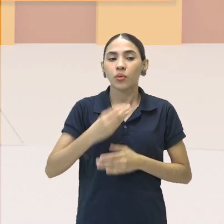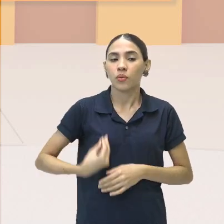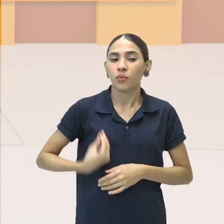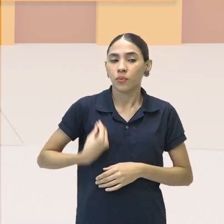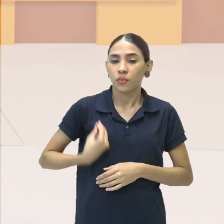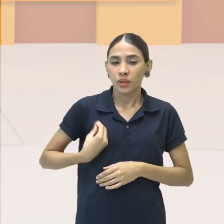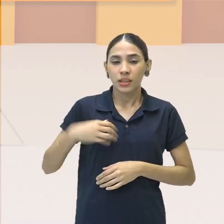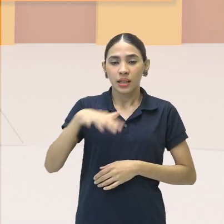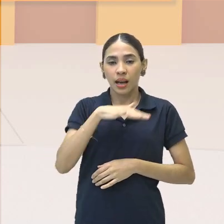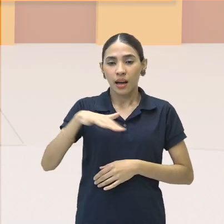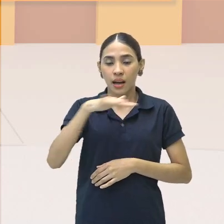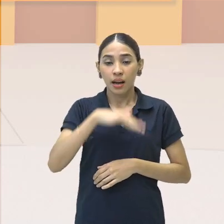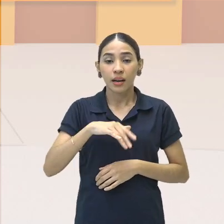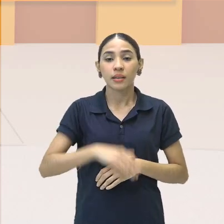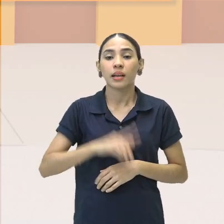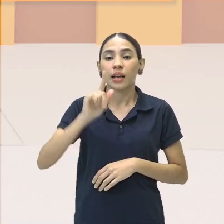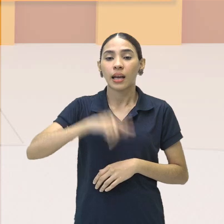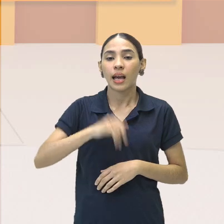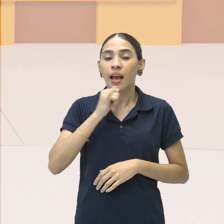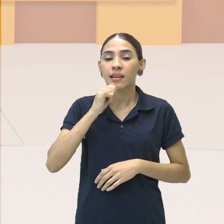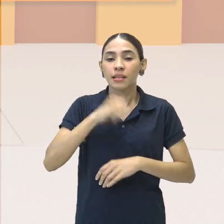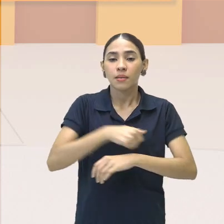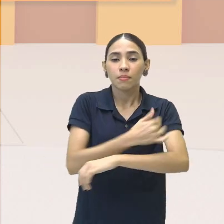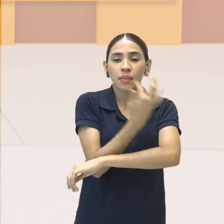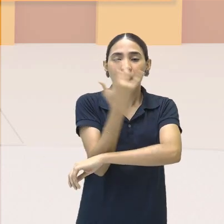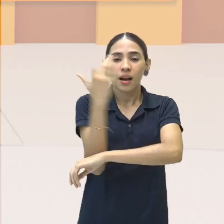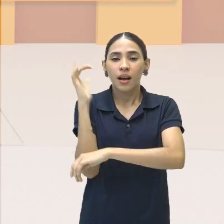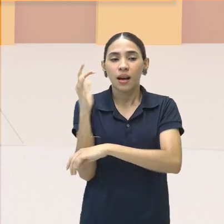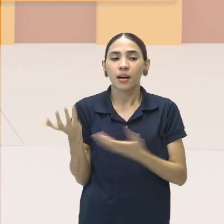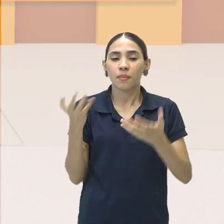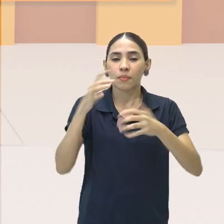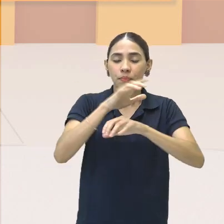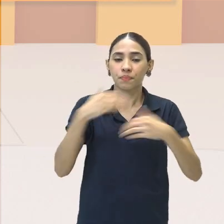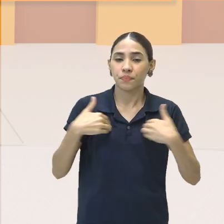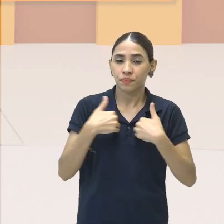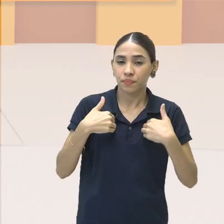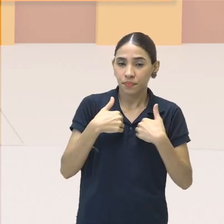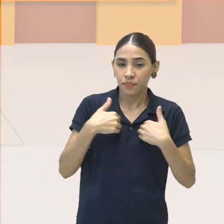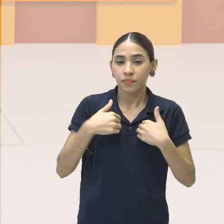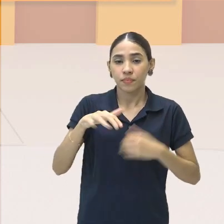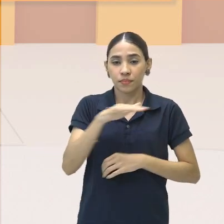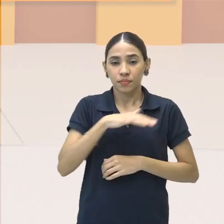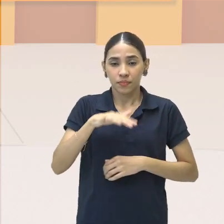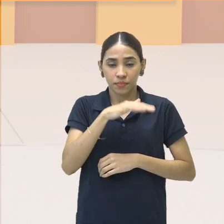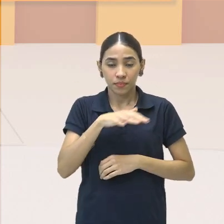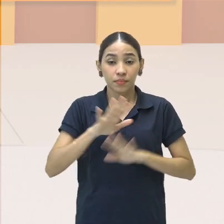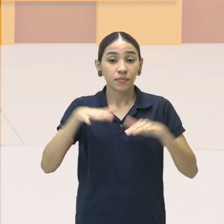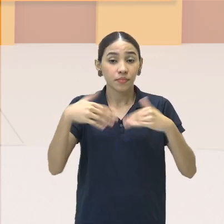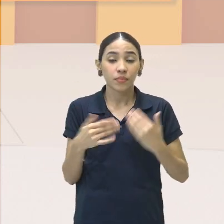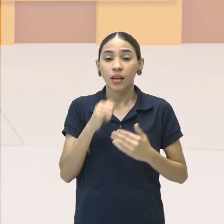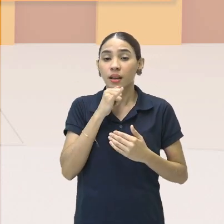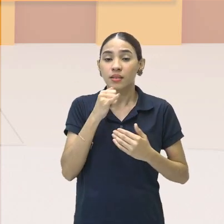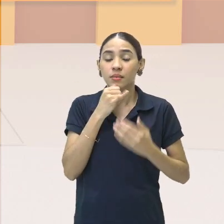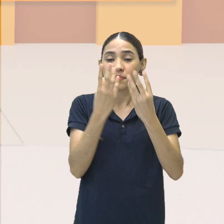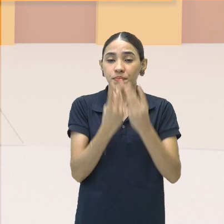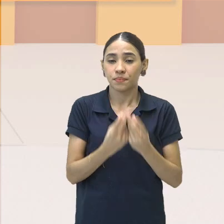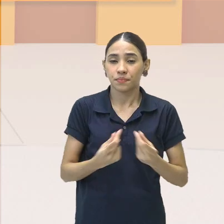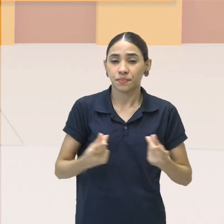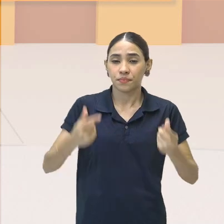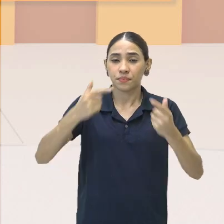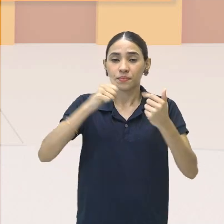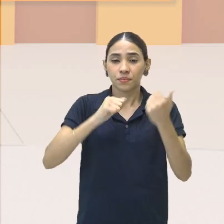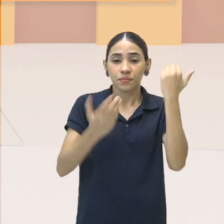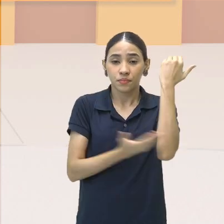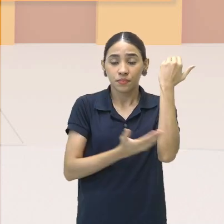diversidade de biomas e a diversidade de animais, de vegetais presentes no território. Então, com a degradação